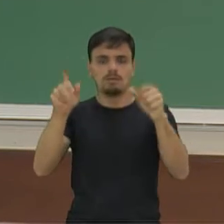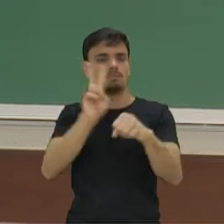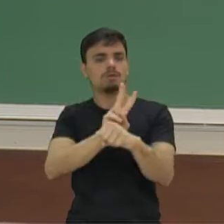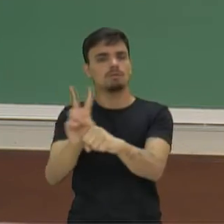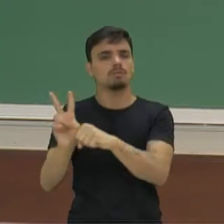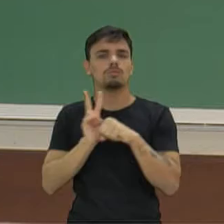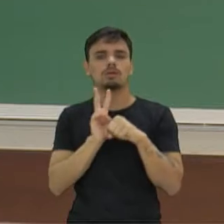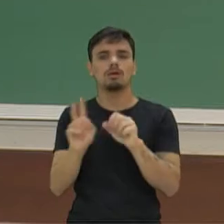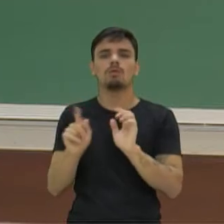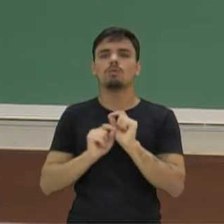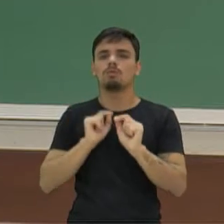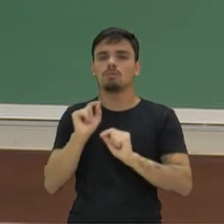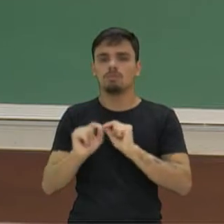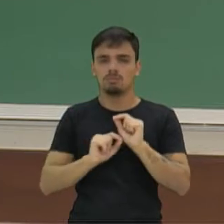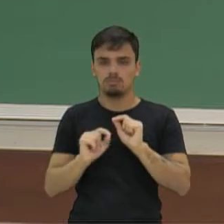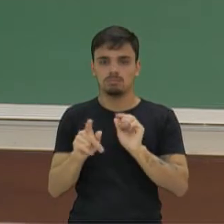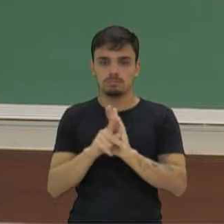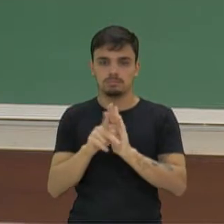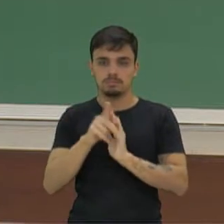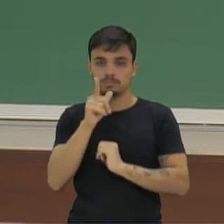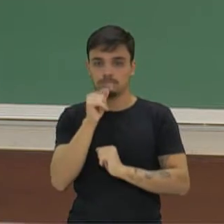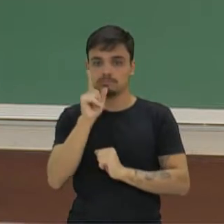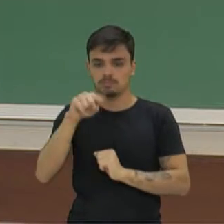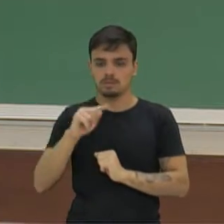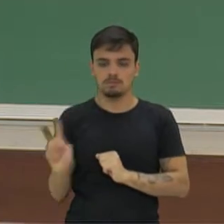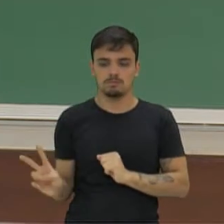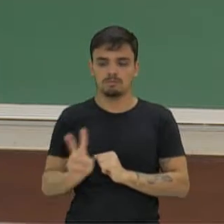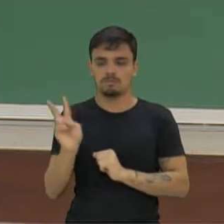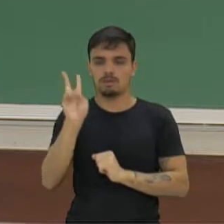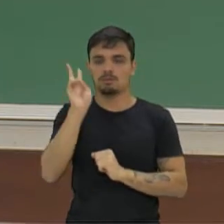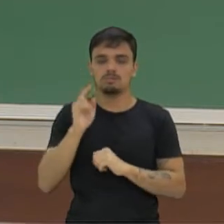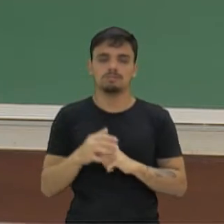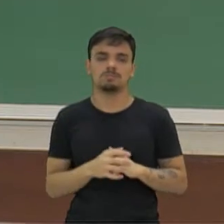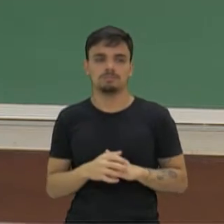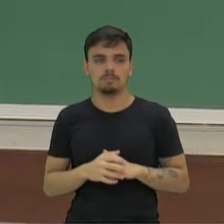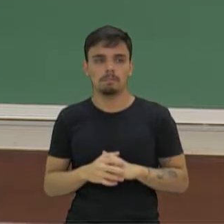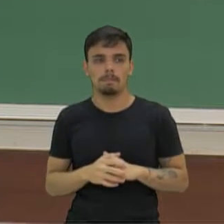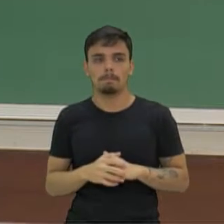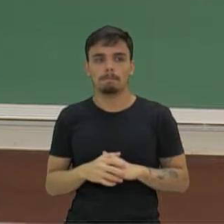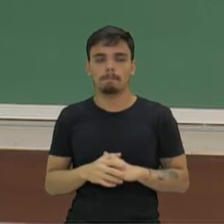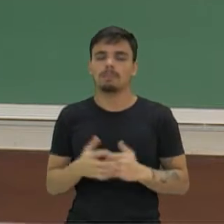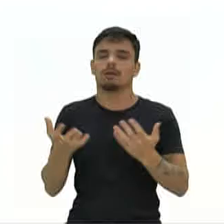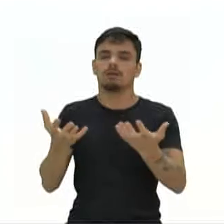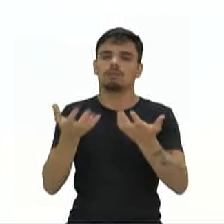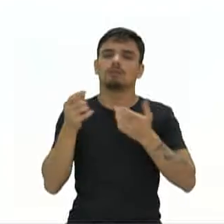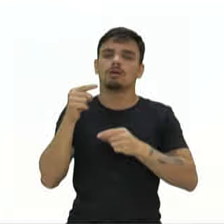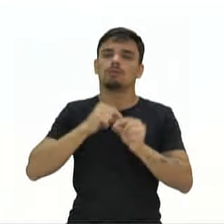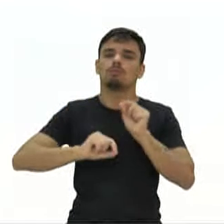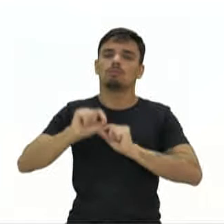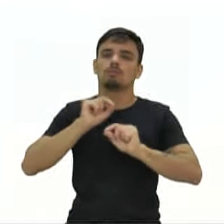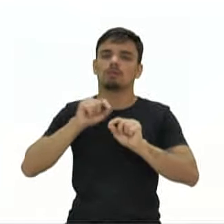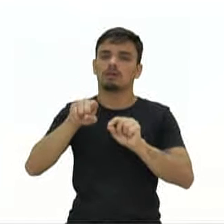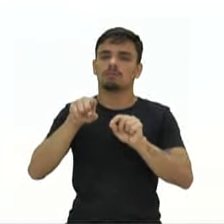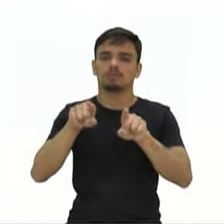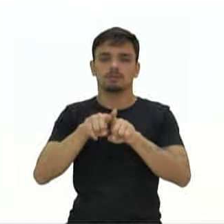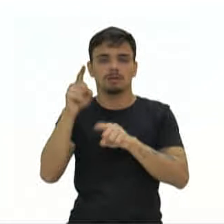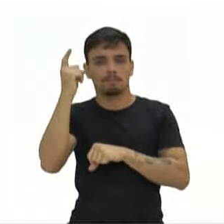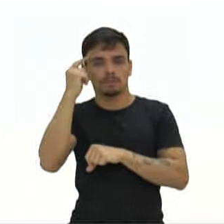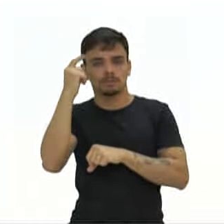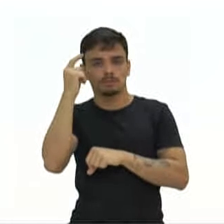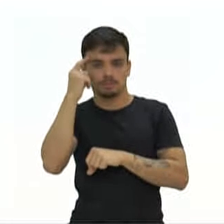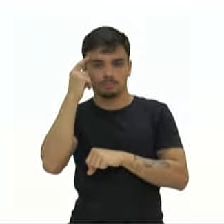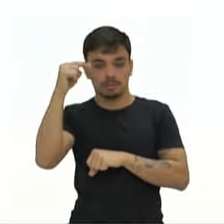deste recurso tão precioso. E eu quero que você pense agora neste